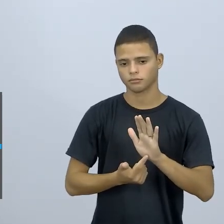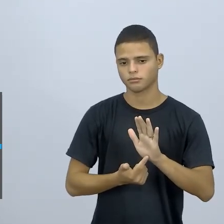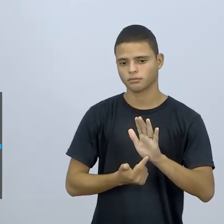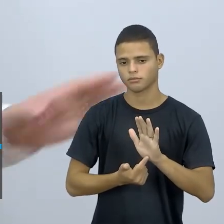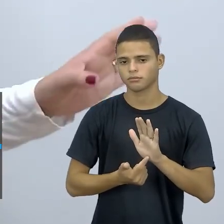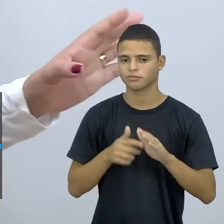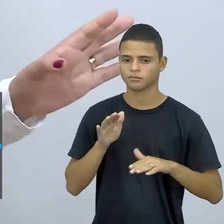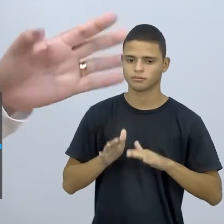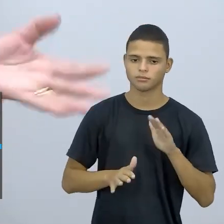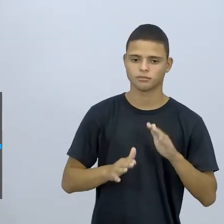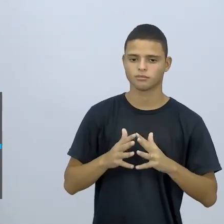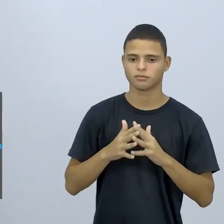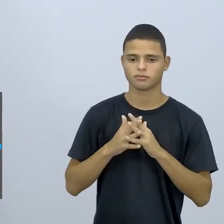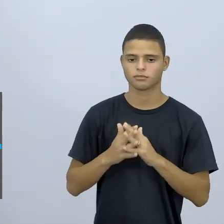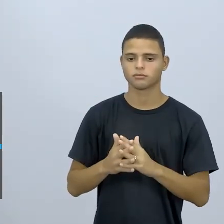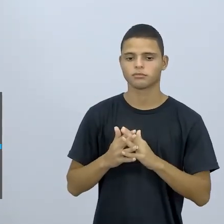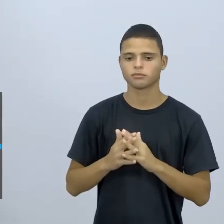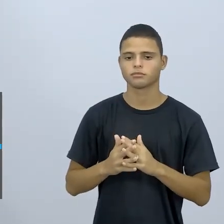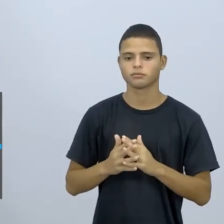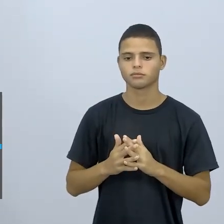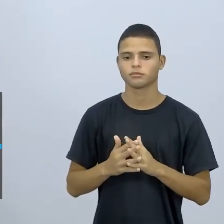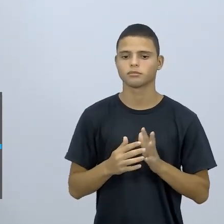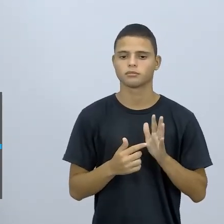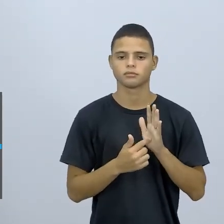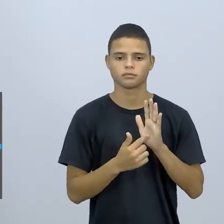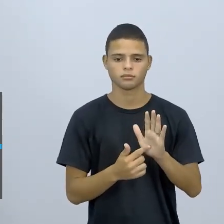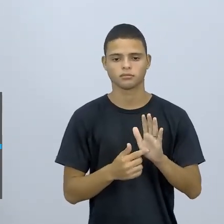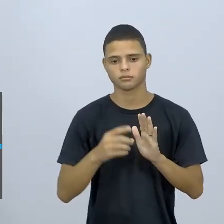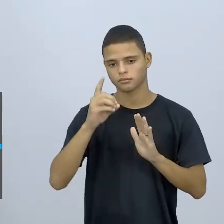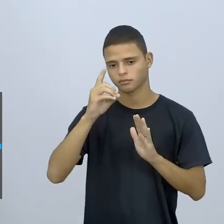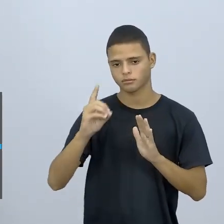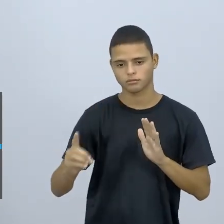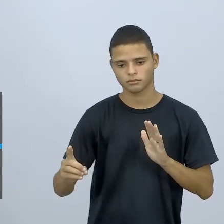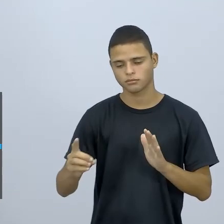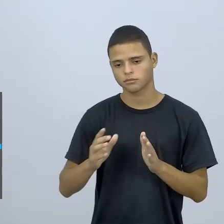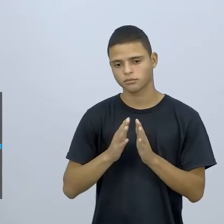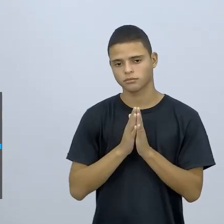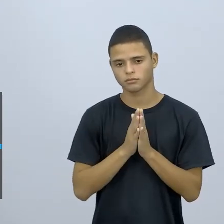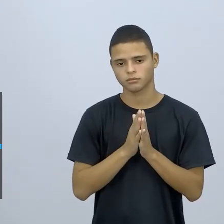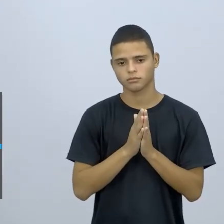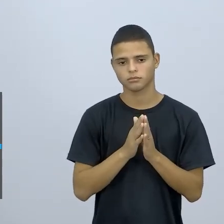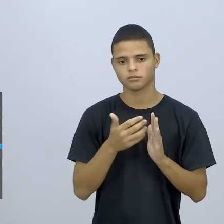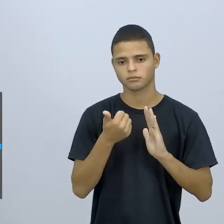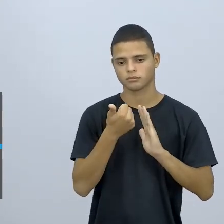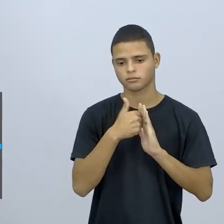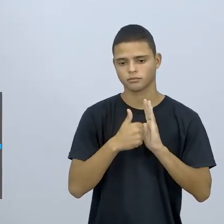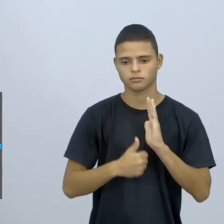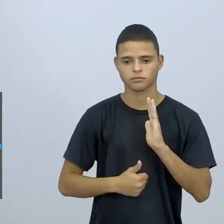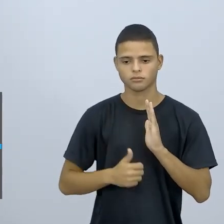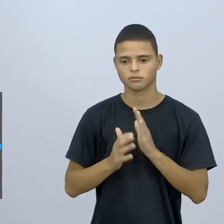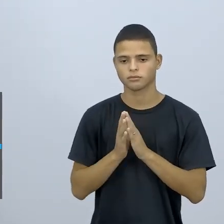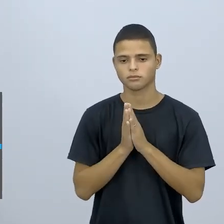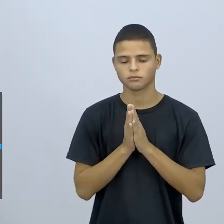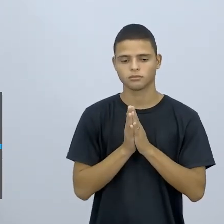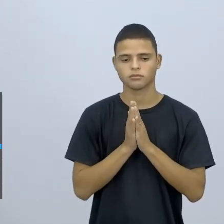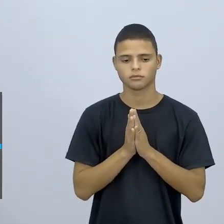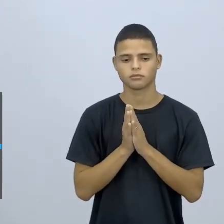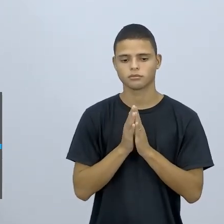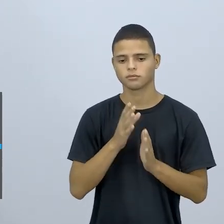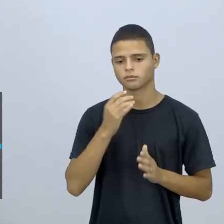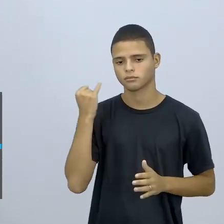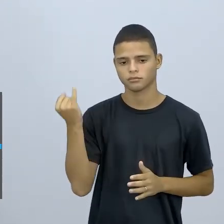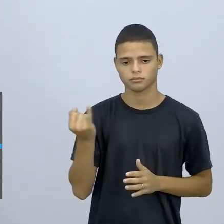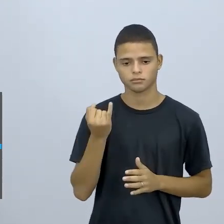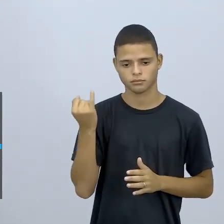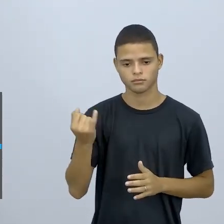aqui, né? Então eu vou deixar que o diretor coloque aí pra gente a avaliação. Ele é muito importante que